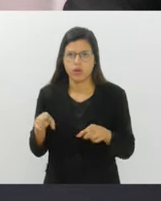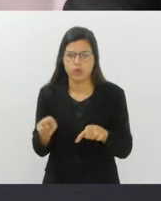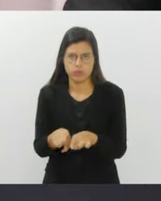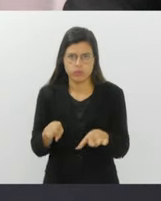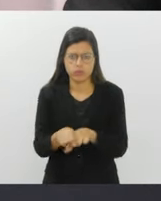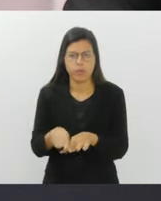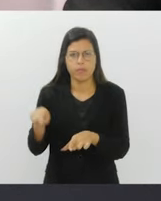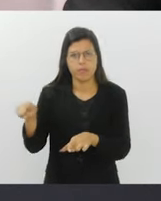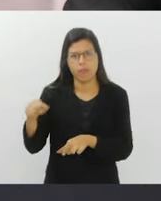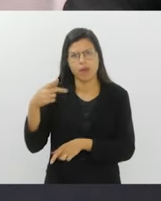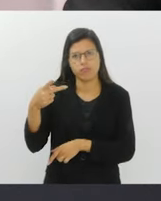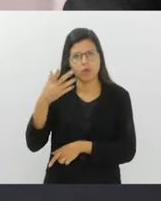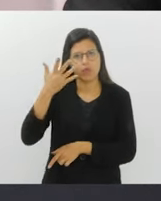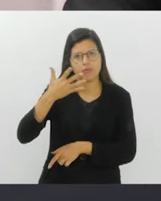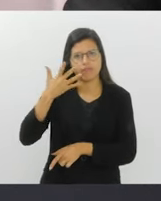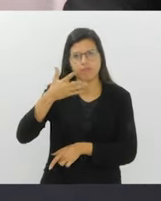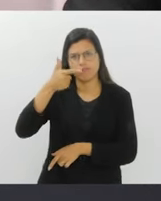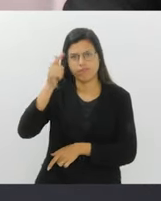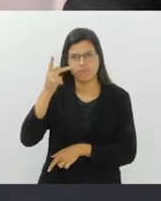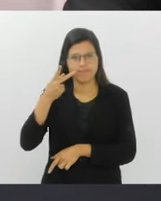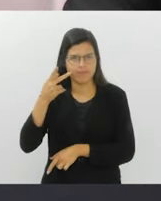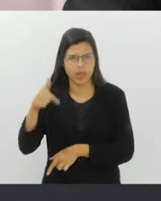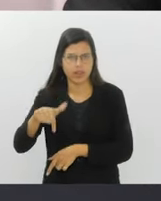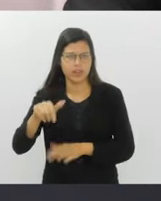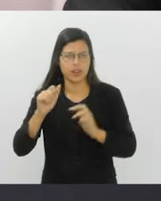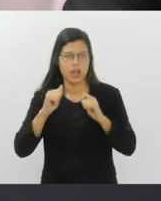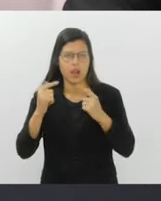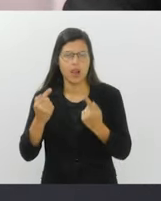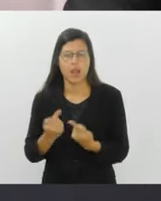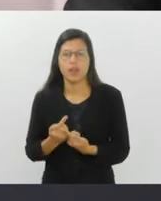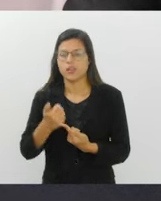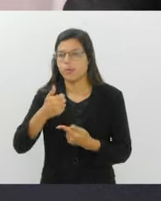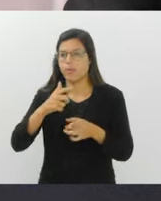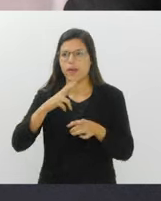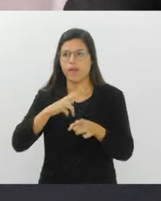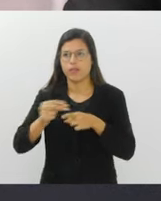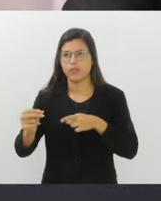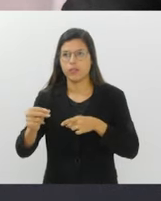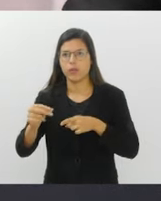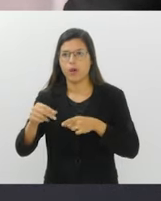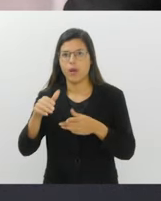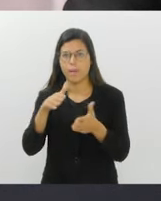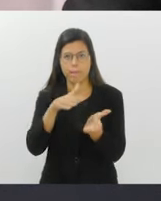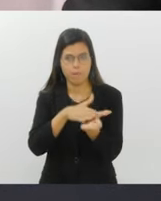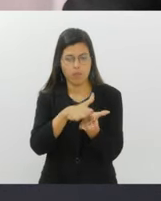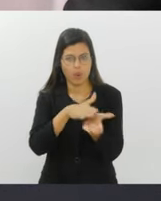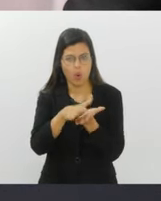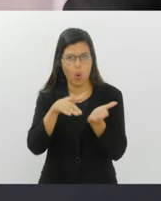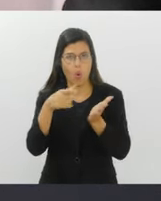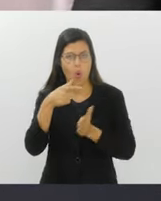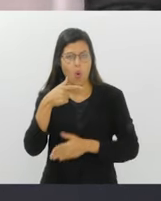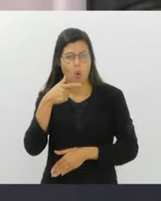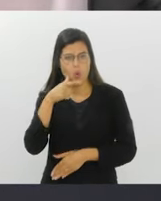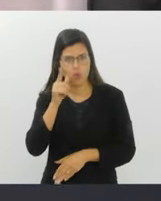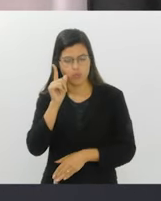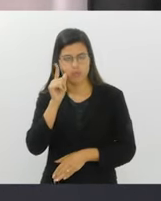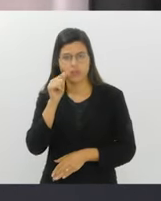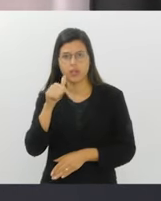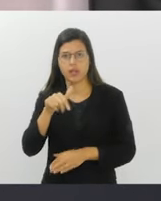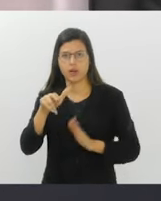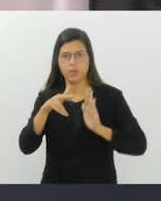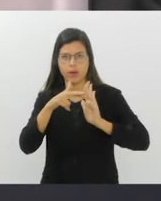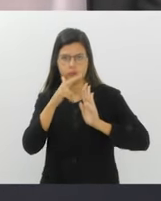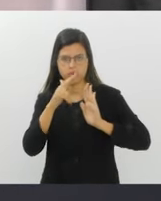semana passada já foi o suficiente para a primeira vitória nossa. Publicou ontem uma resolução